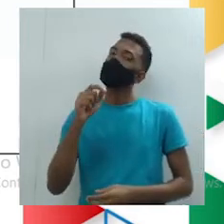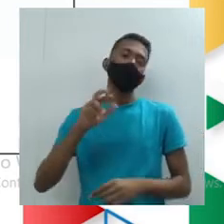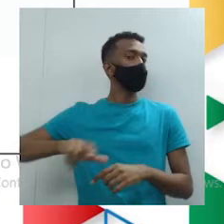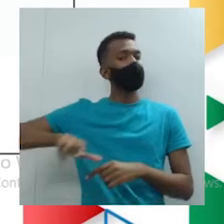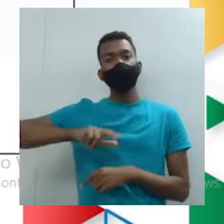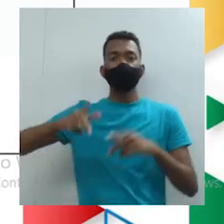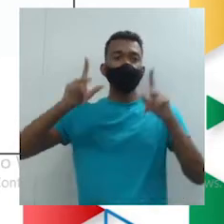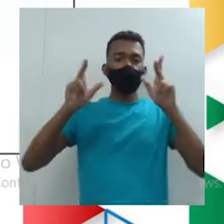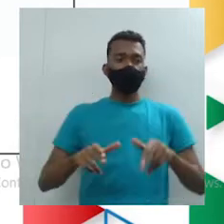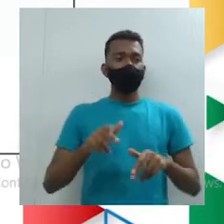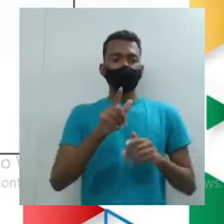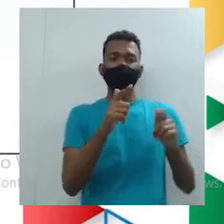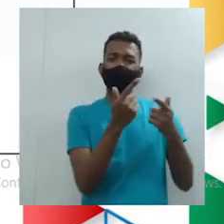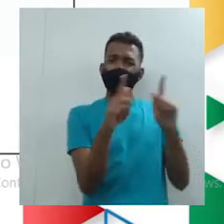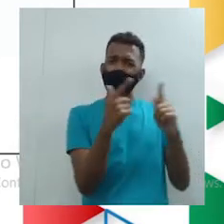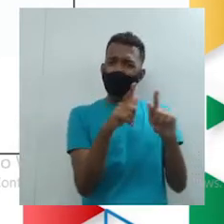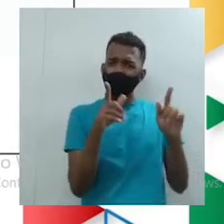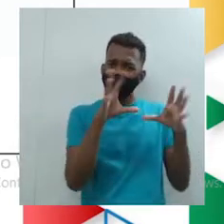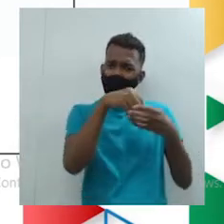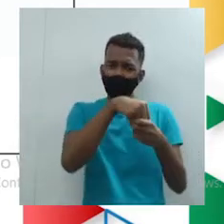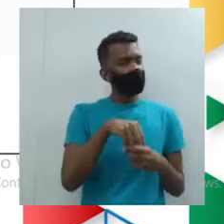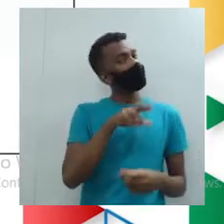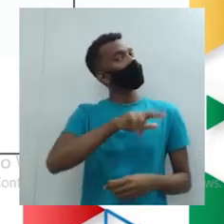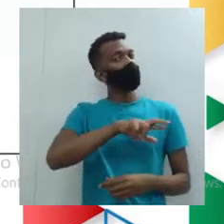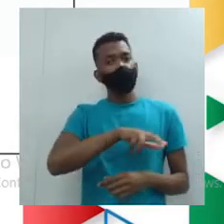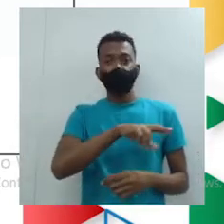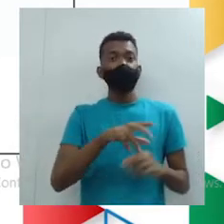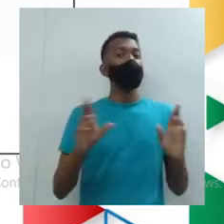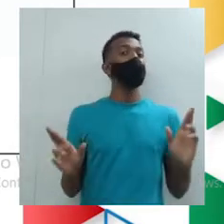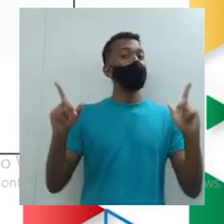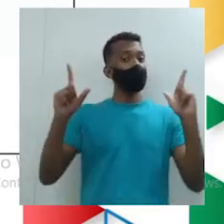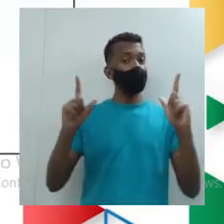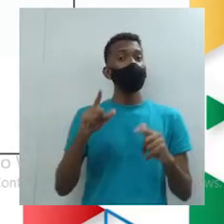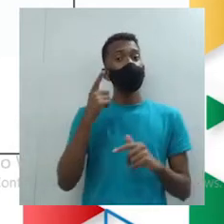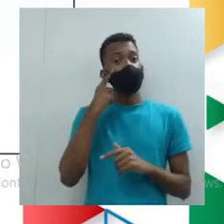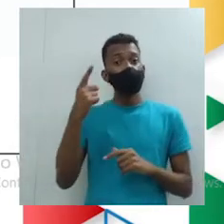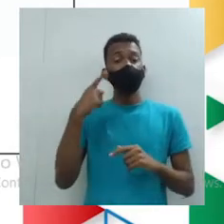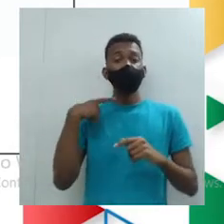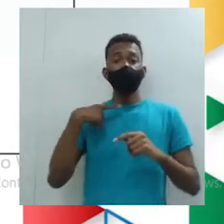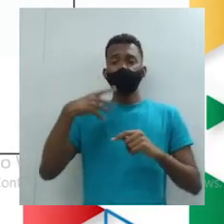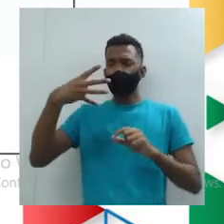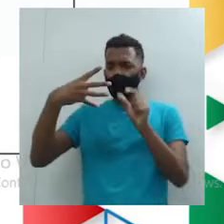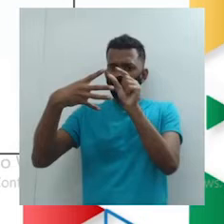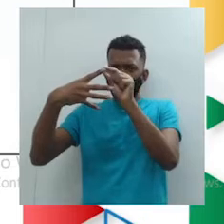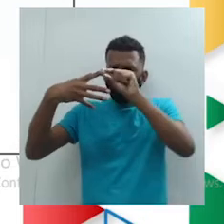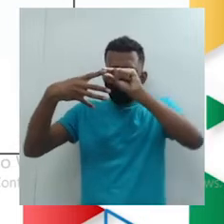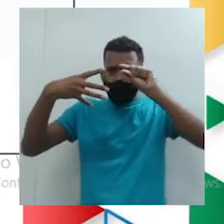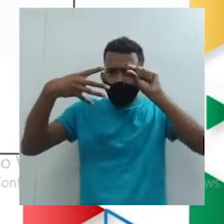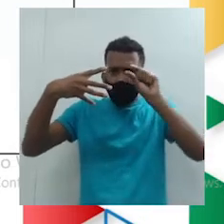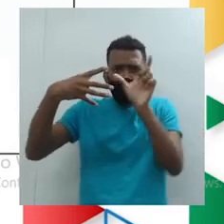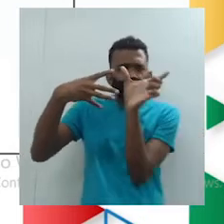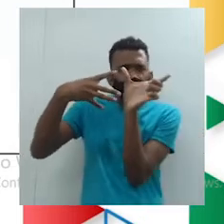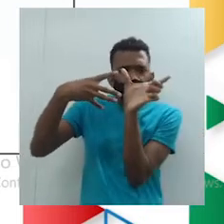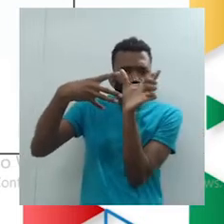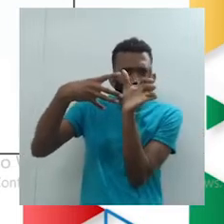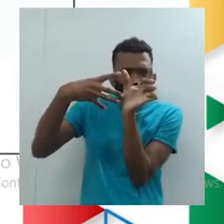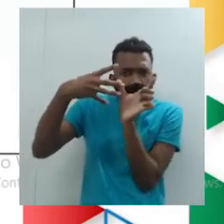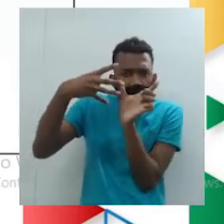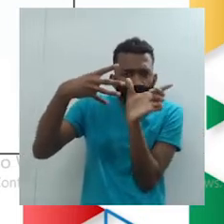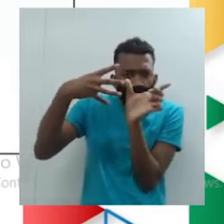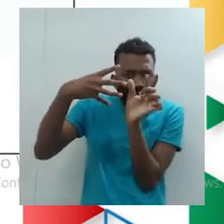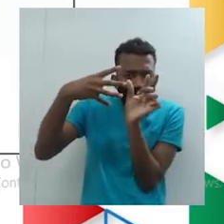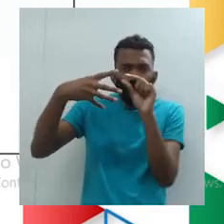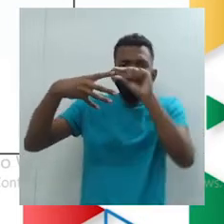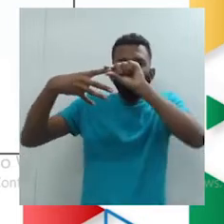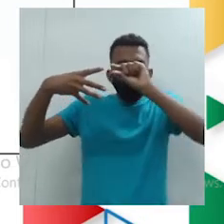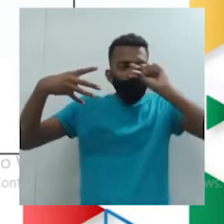Por enquanto, eu digo a vocês a seguinte questão. Veja o tamanho dos versos, são curtos, menores do que um soneto tradicional,